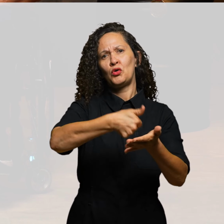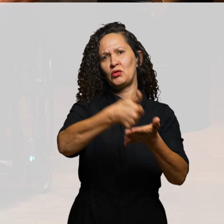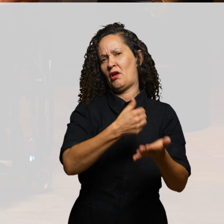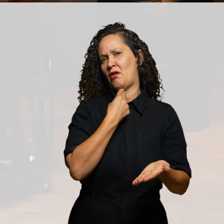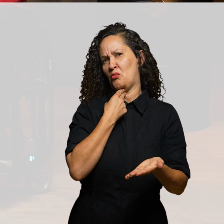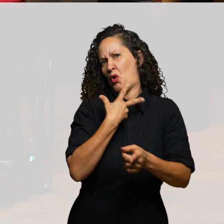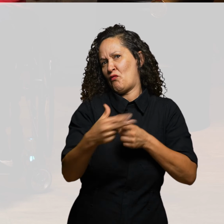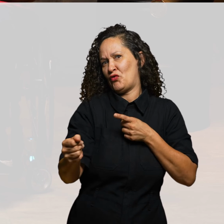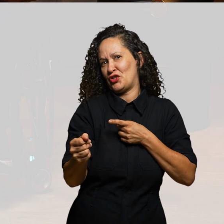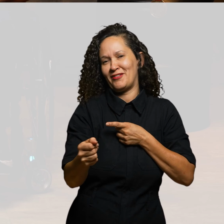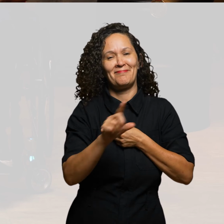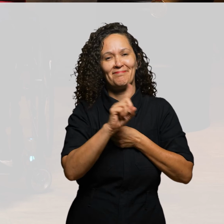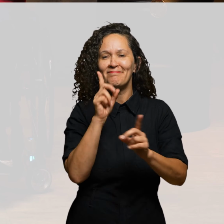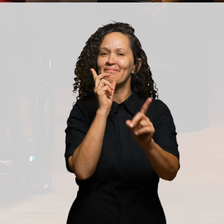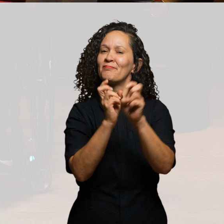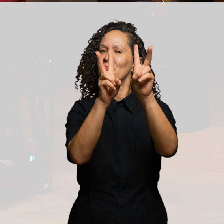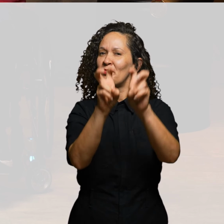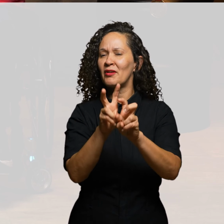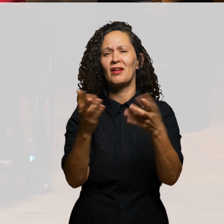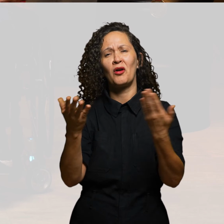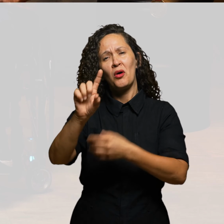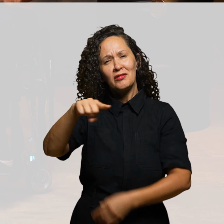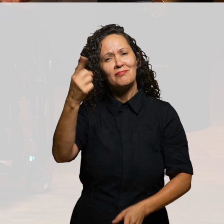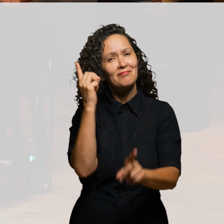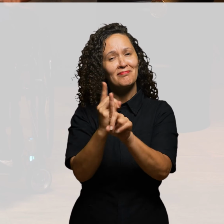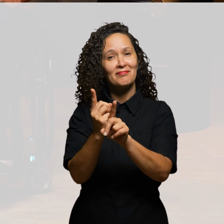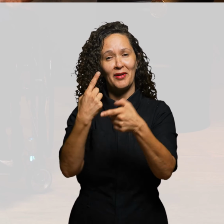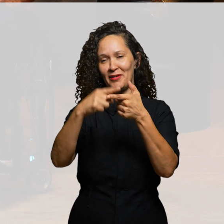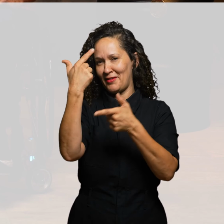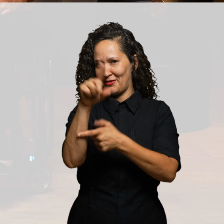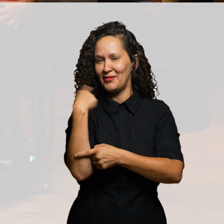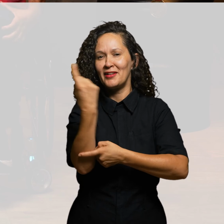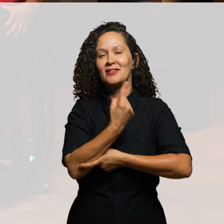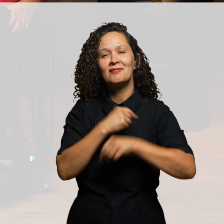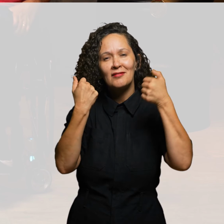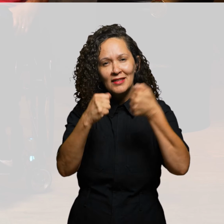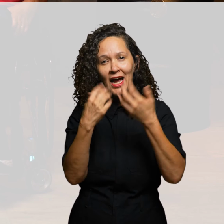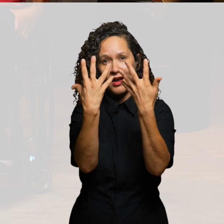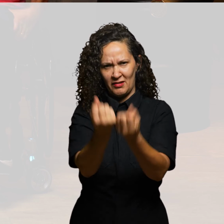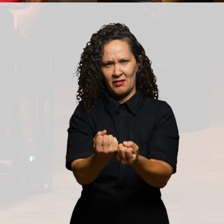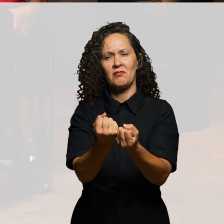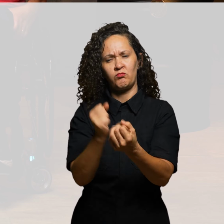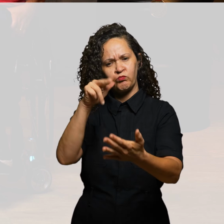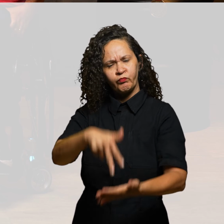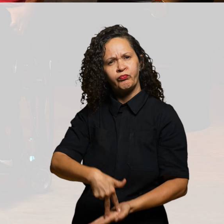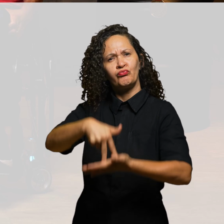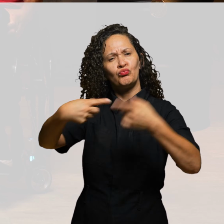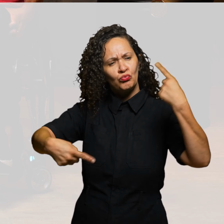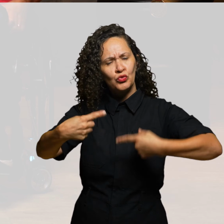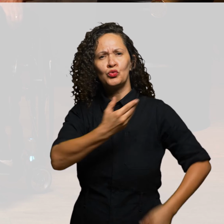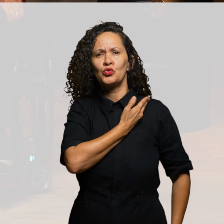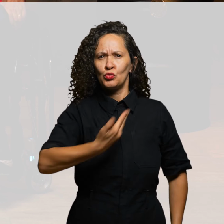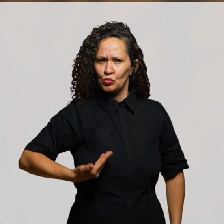onde correr. Vai esbarrar com o tema mais cedo ou mais rápido. Então não tem problema. O que nós temos que estar é assumindo postos aí também para discutir